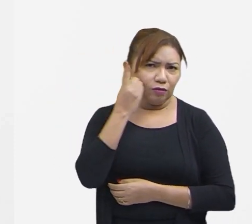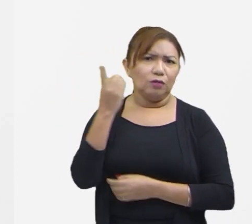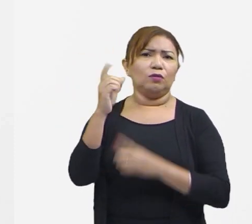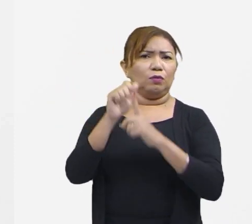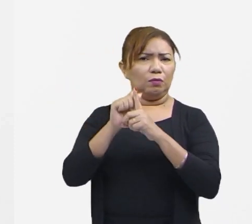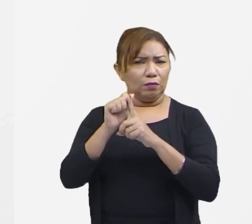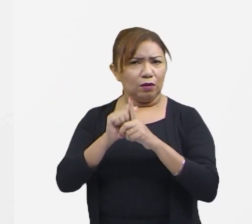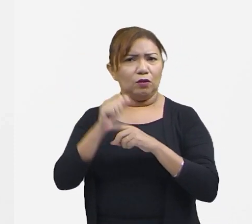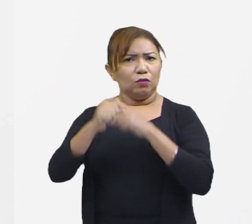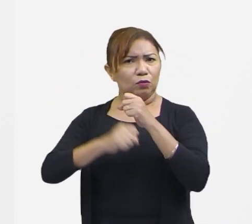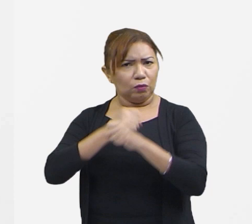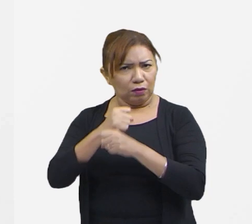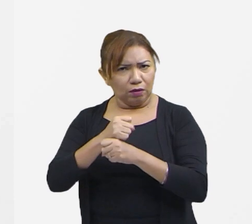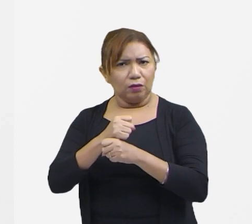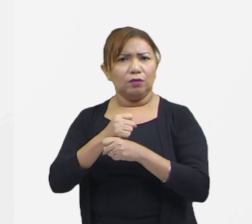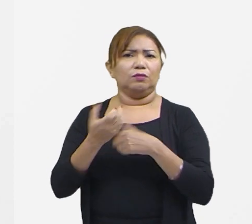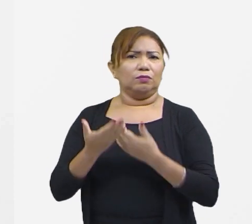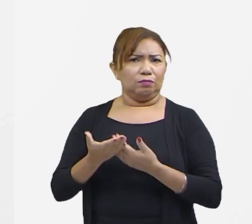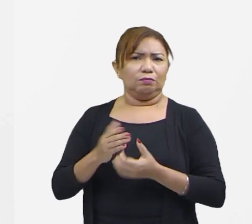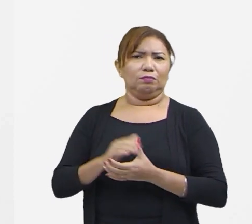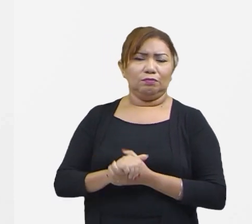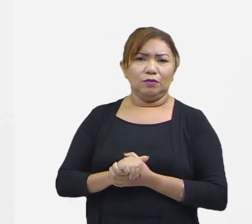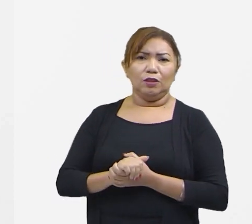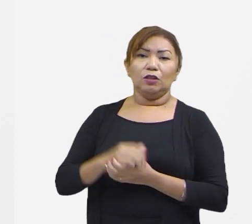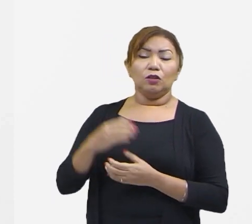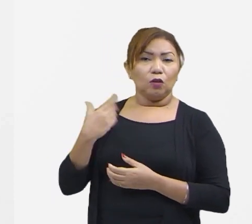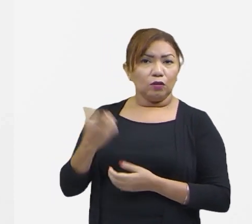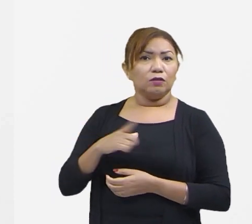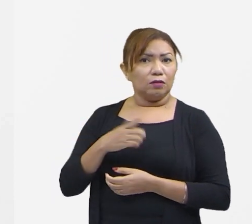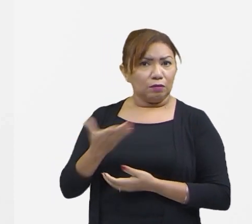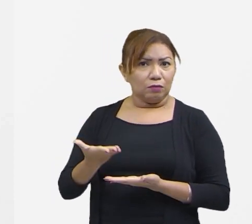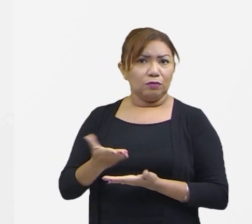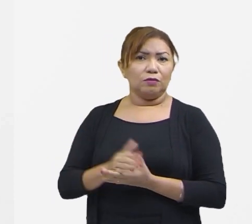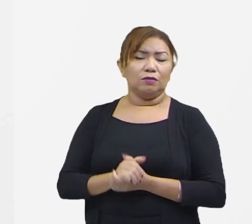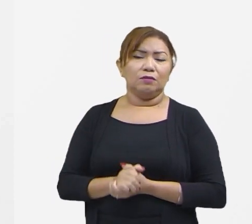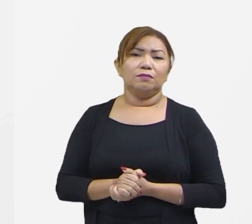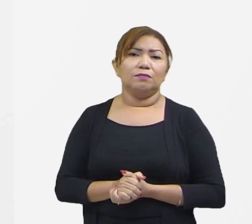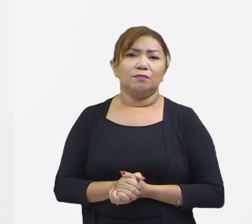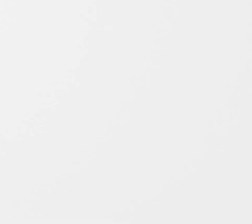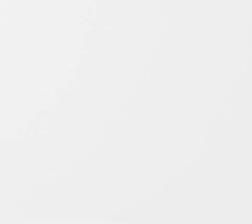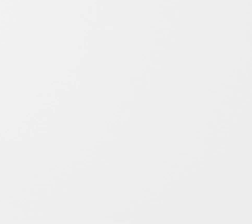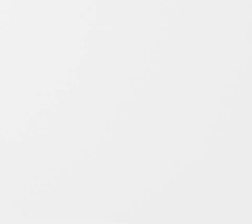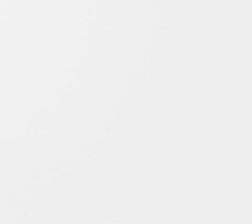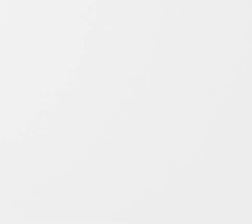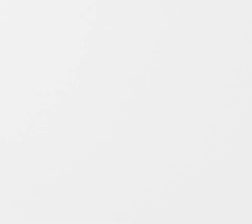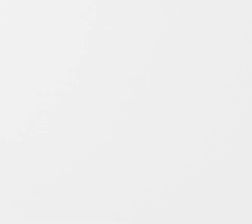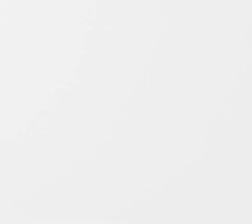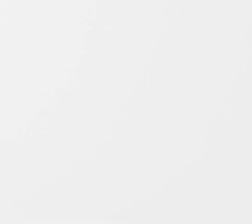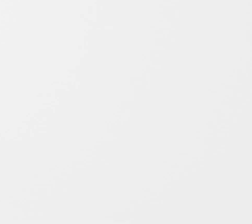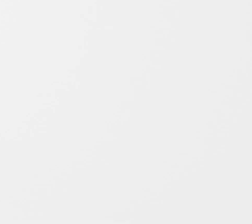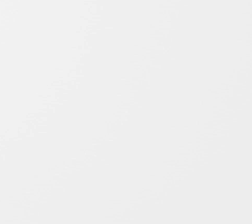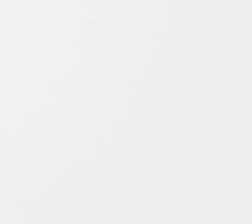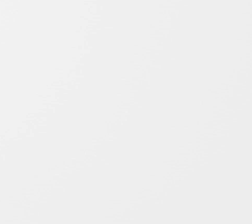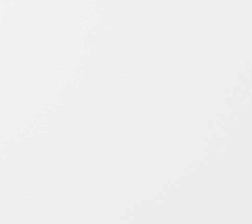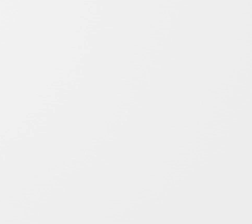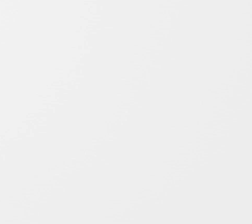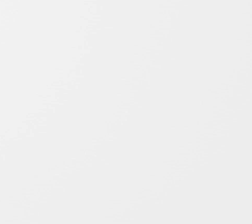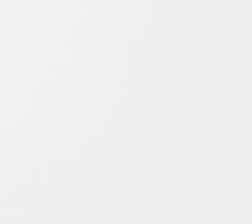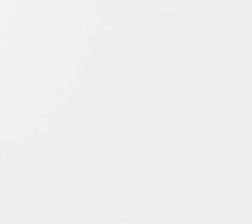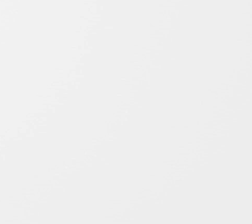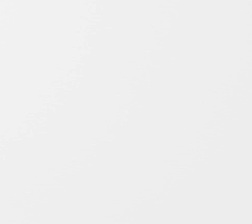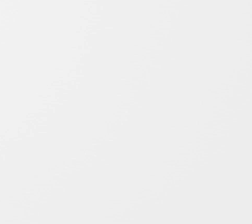o mês, o ano que nós estamos. Uma outra alternativa é